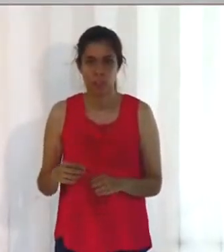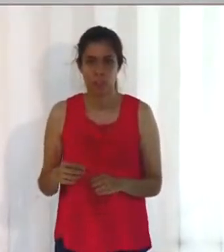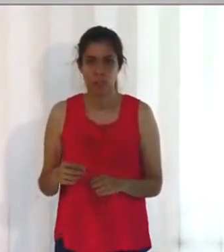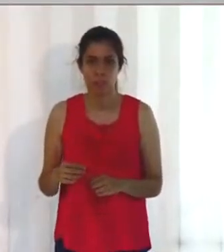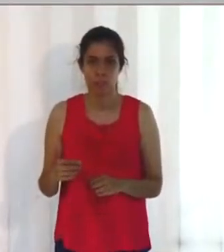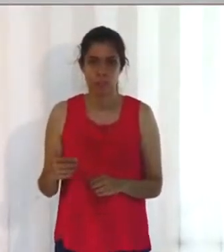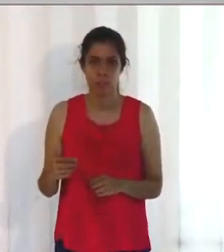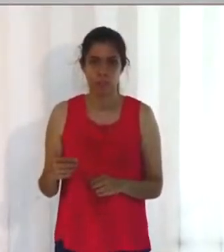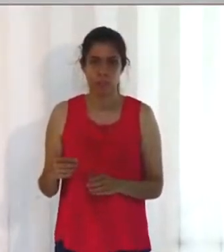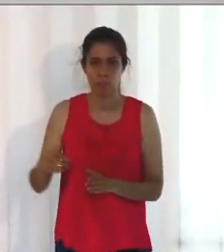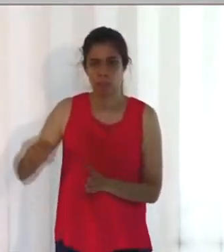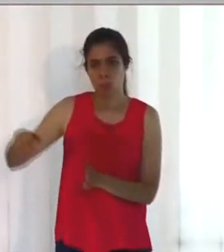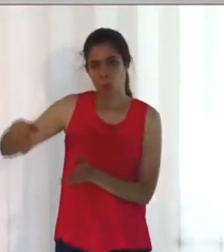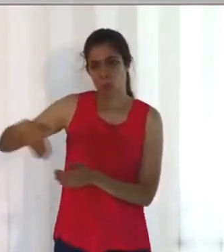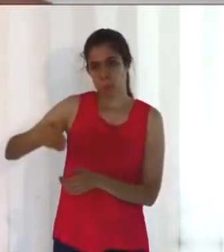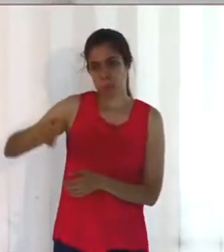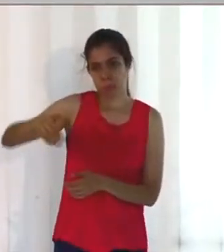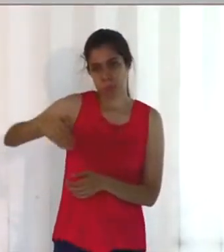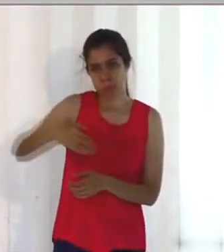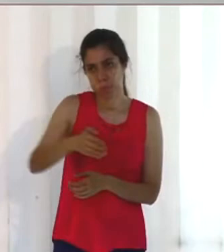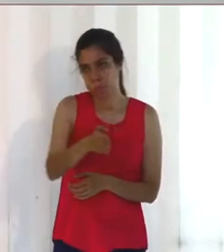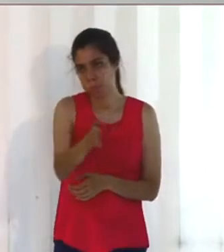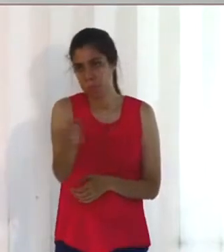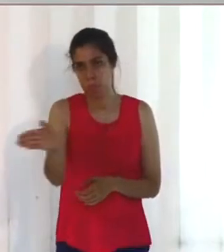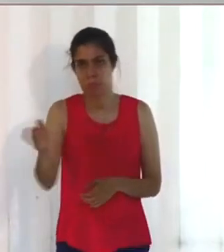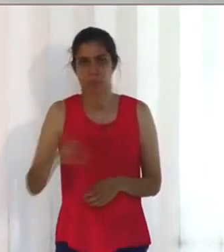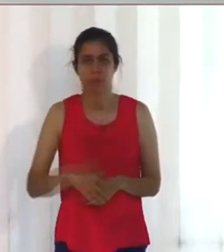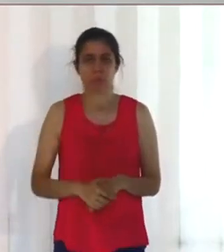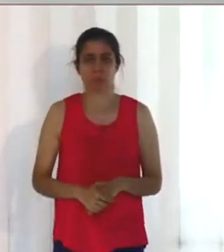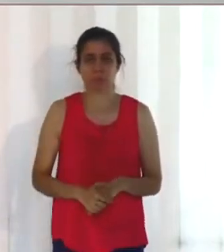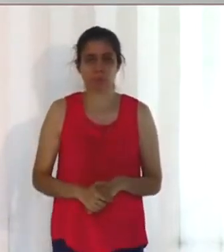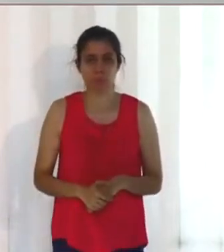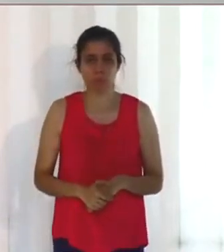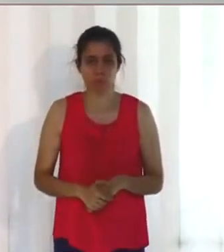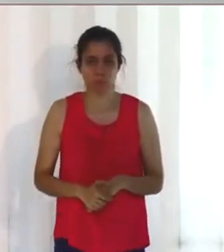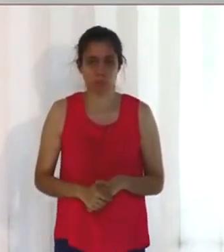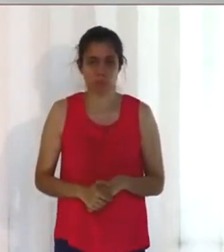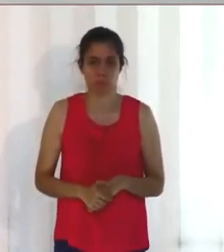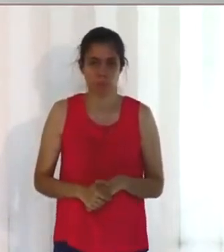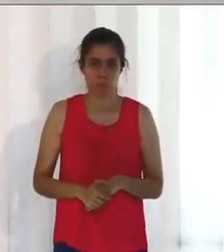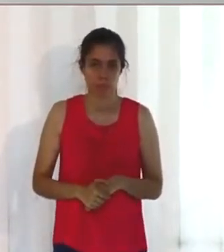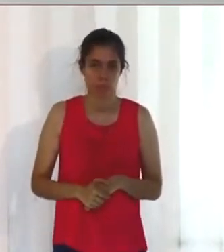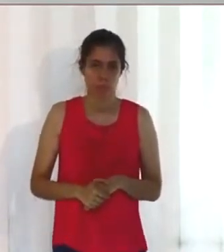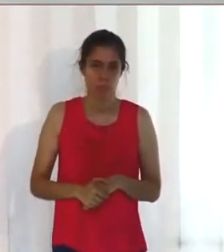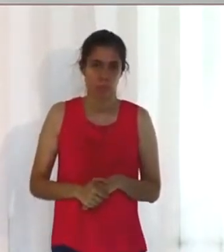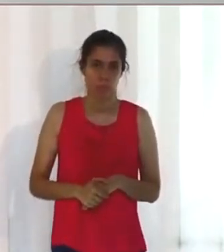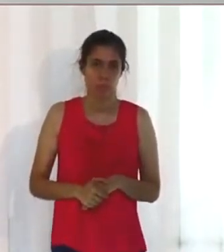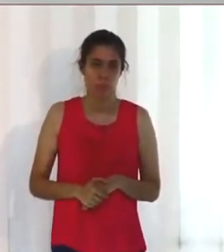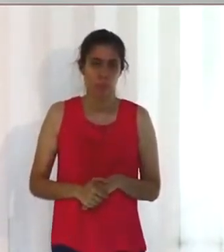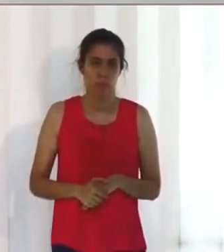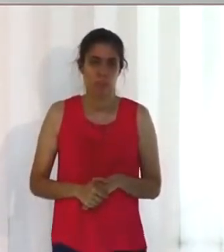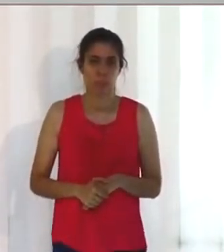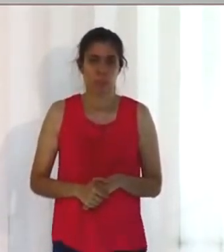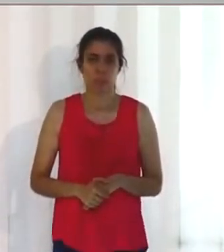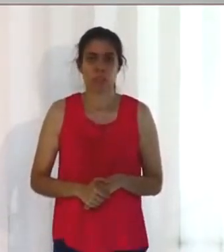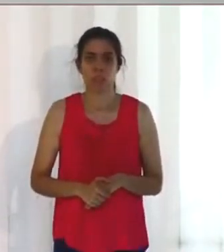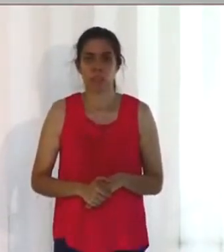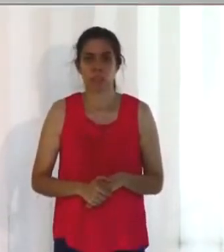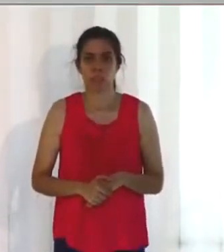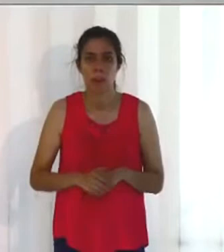o seu percurso natural para o mar, se tornou rio de vida para o povo chinês,